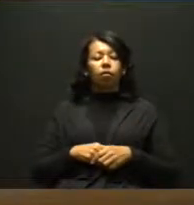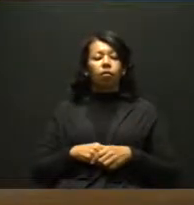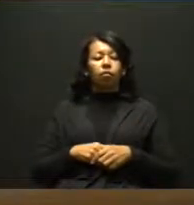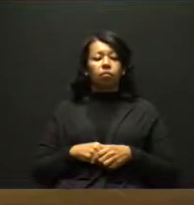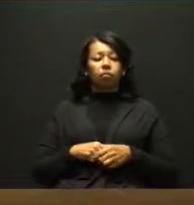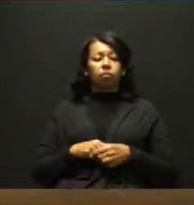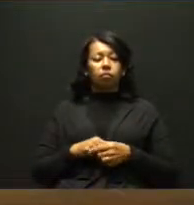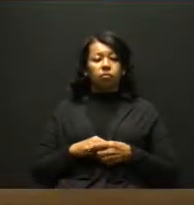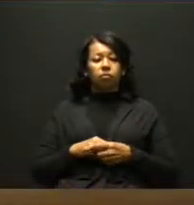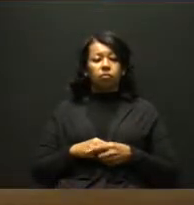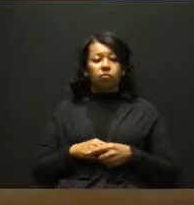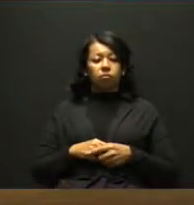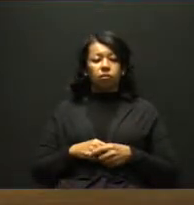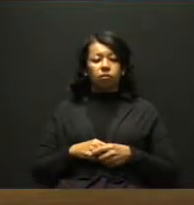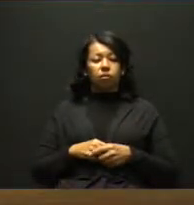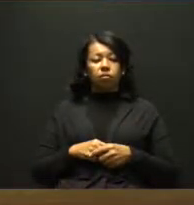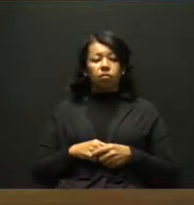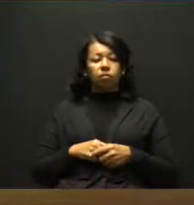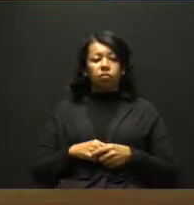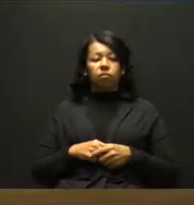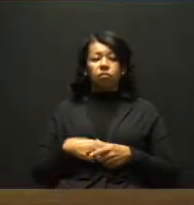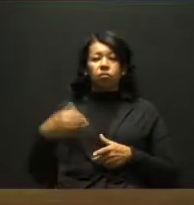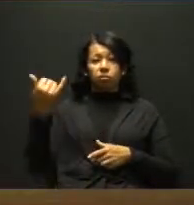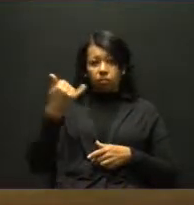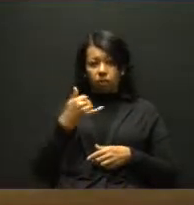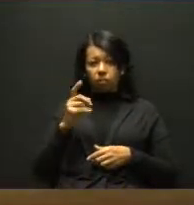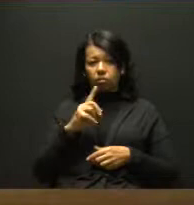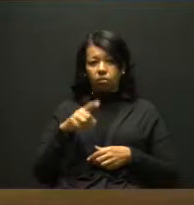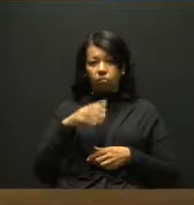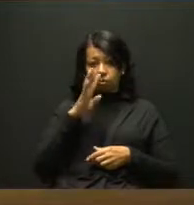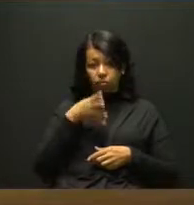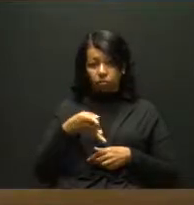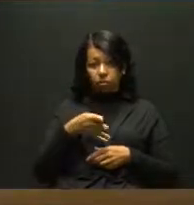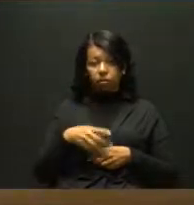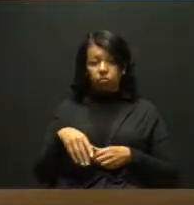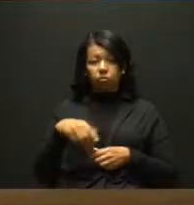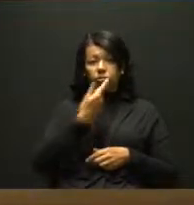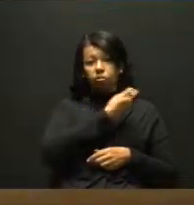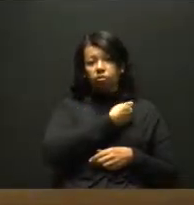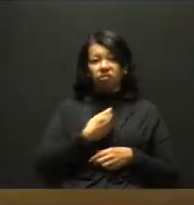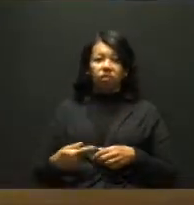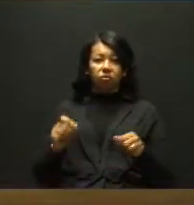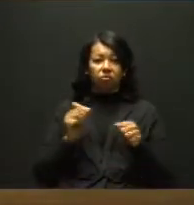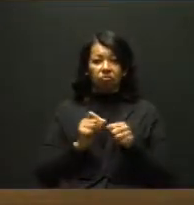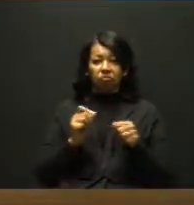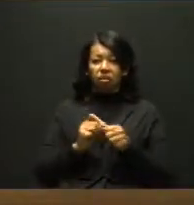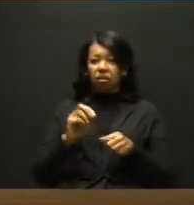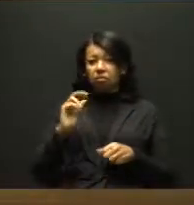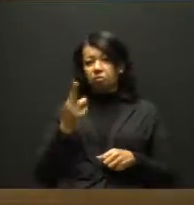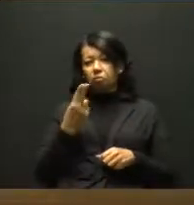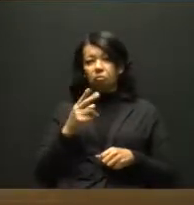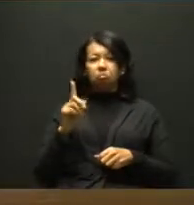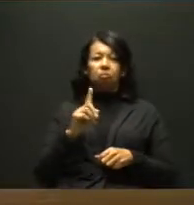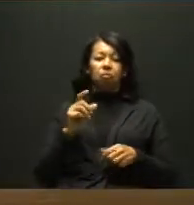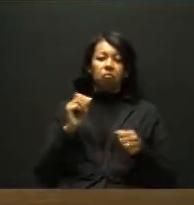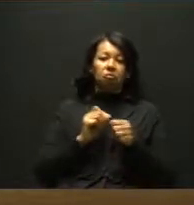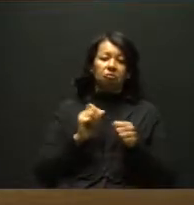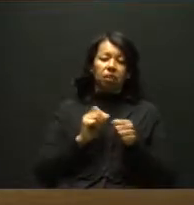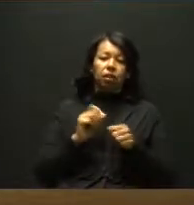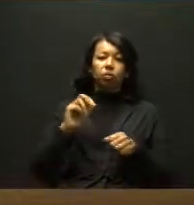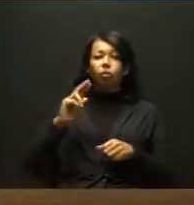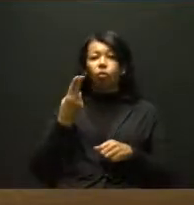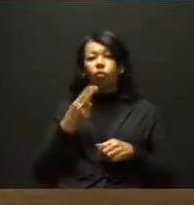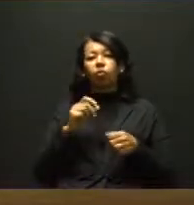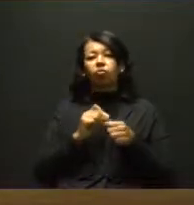vereador vai do branco essa informação não estamos acusando o governo fez ou deixou de fazer ou fez alguma coisa ilícita